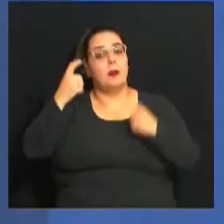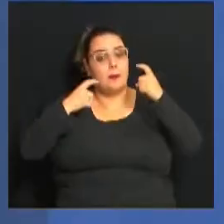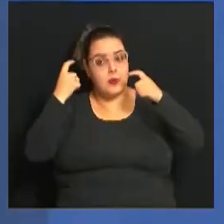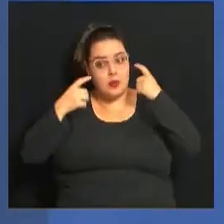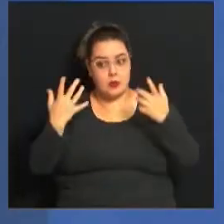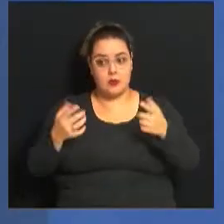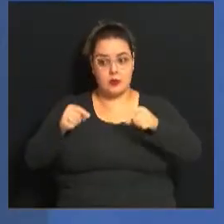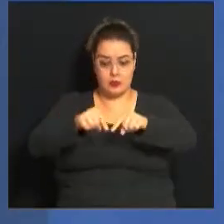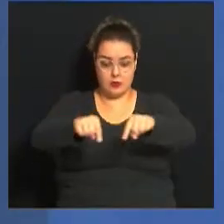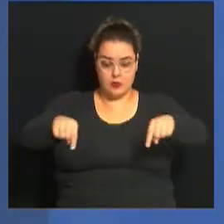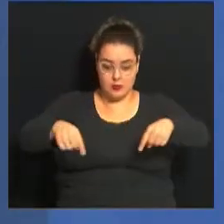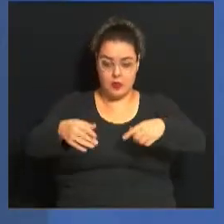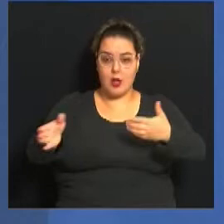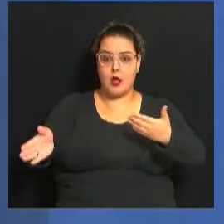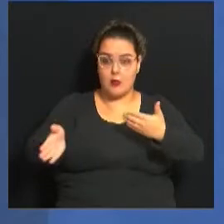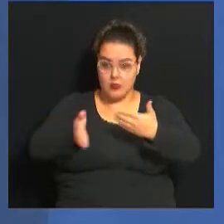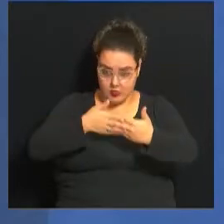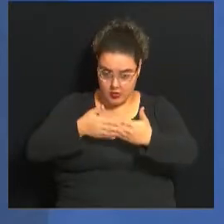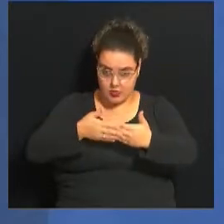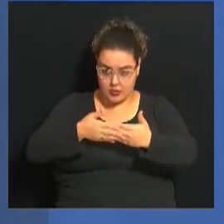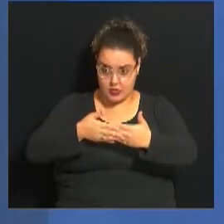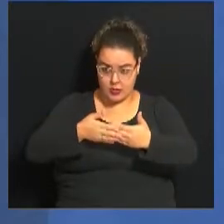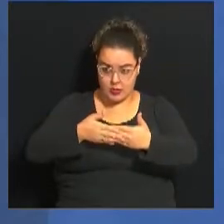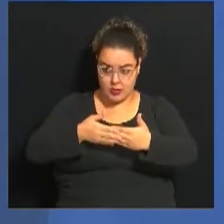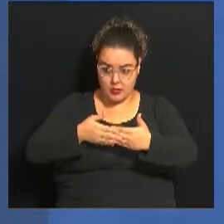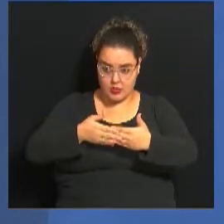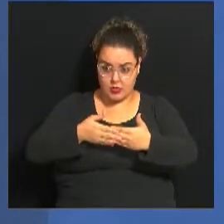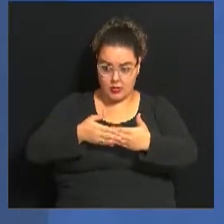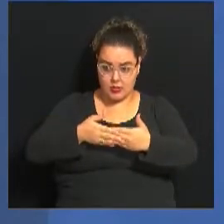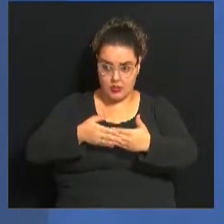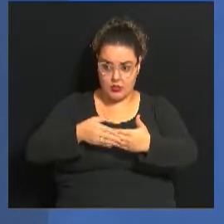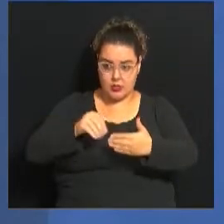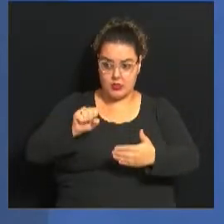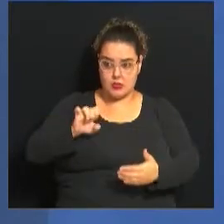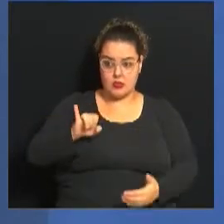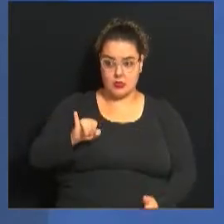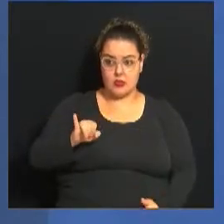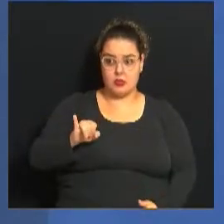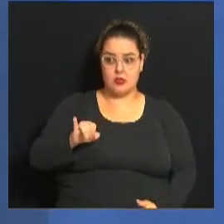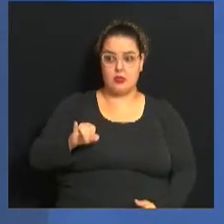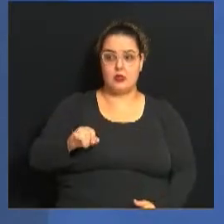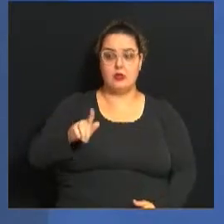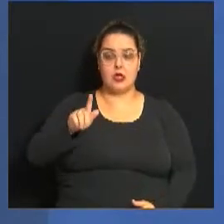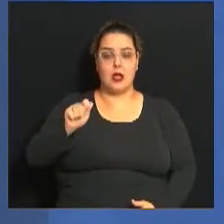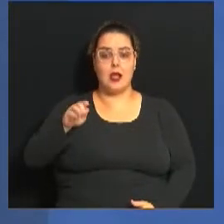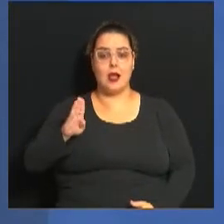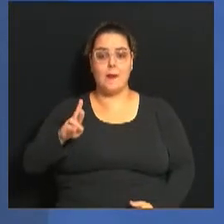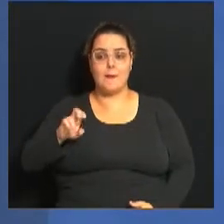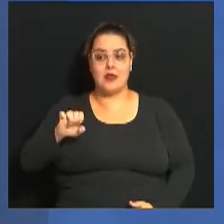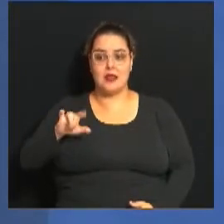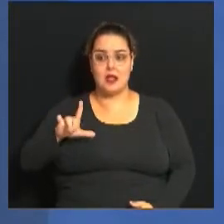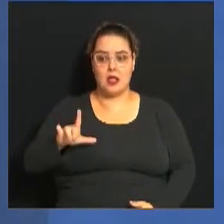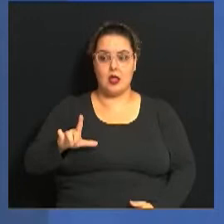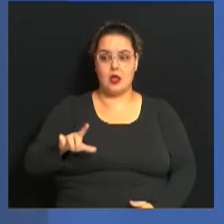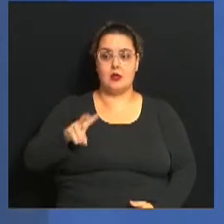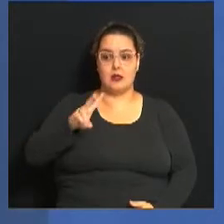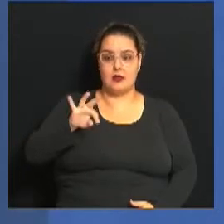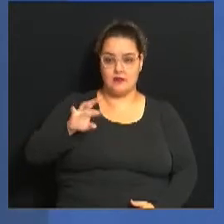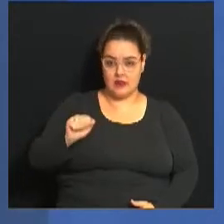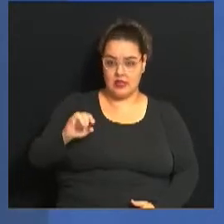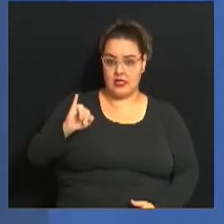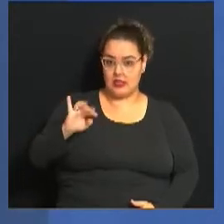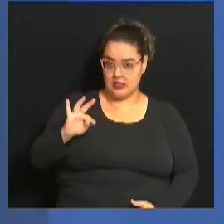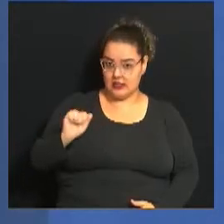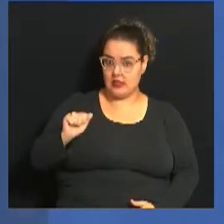foi fechada lá em uma SEI, na SEI Gessi Gabriel, que fica na Vila Itapura. E por isso